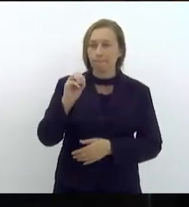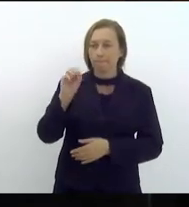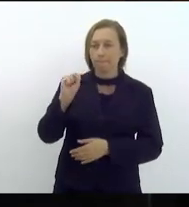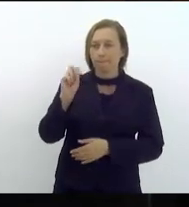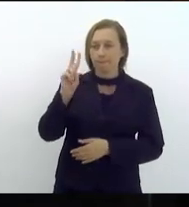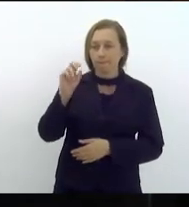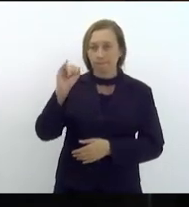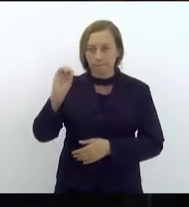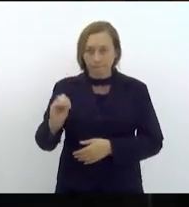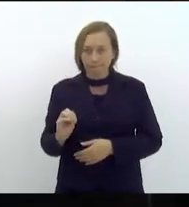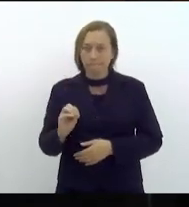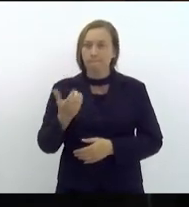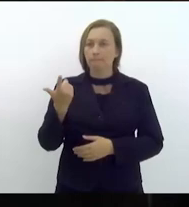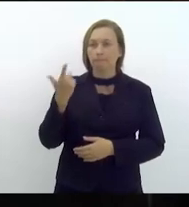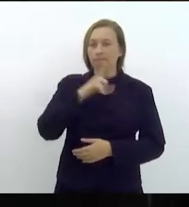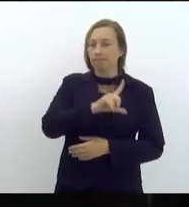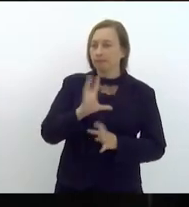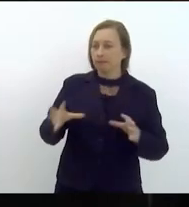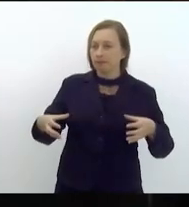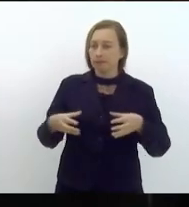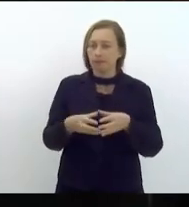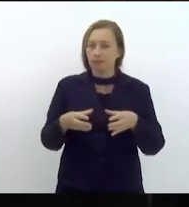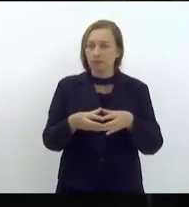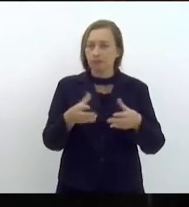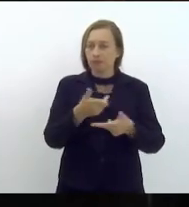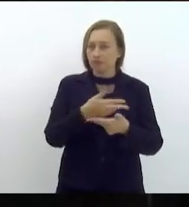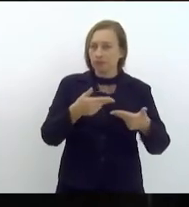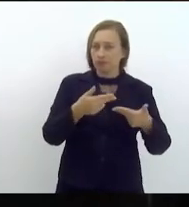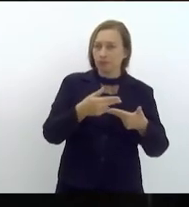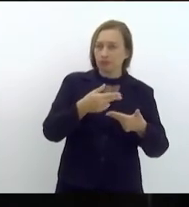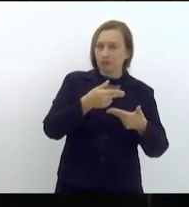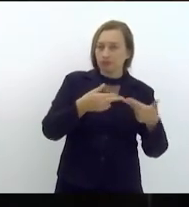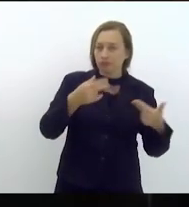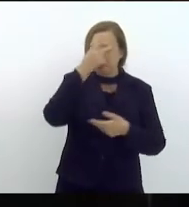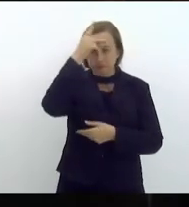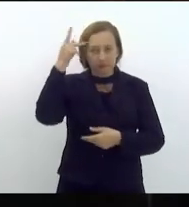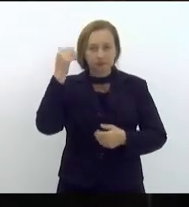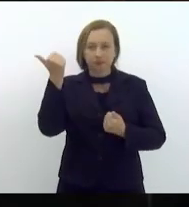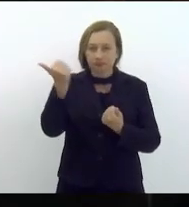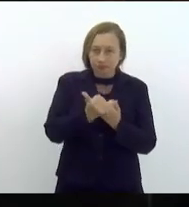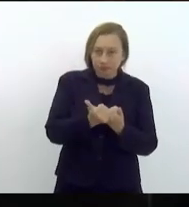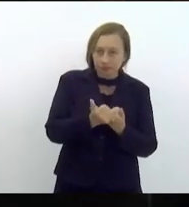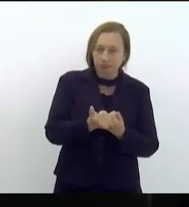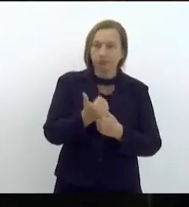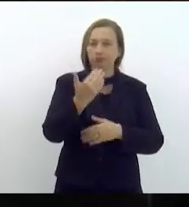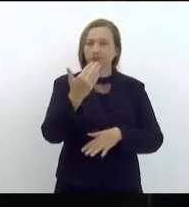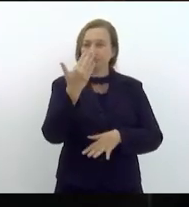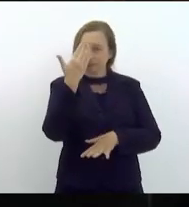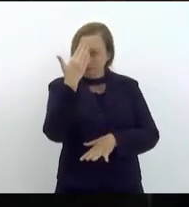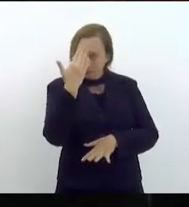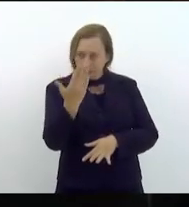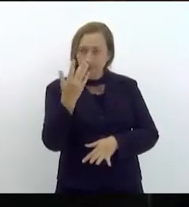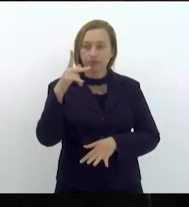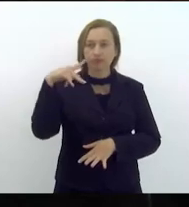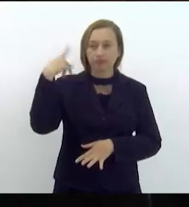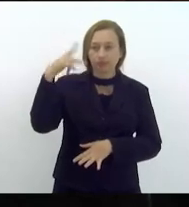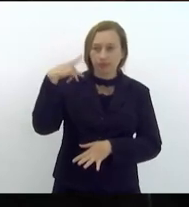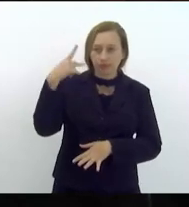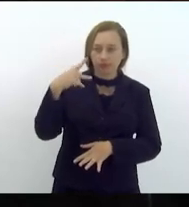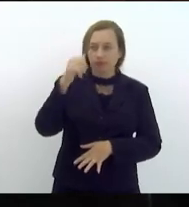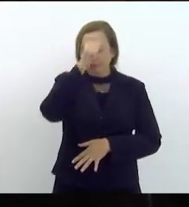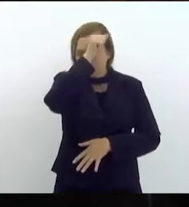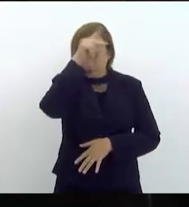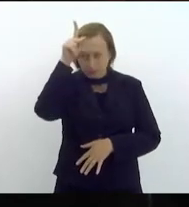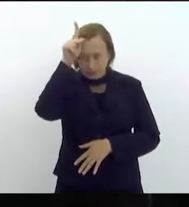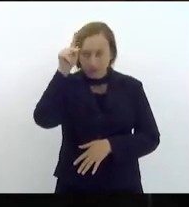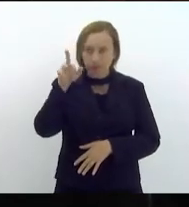um mutirão com a comunidade muita gente apoiou Agradeço também a Prefeitura Municipal de Petrópolis ao Vereador Léo França o prefeito Rubens bom tempo por